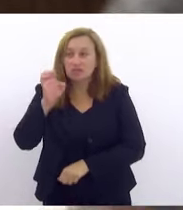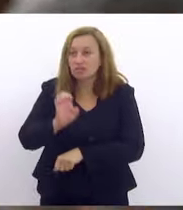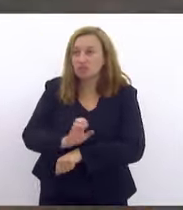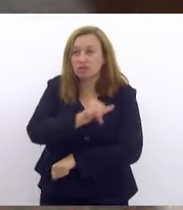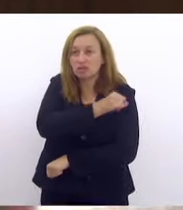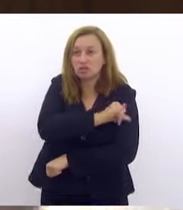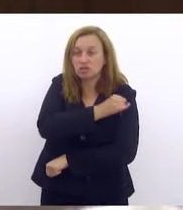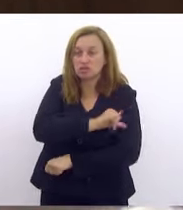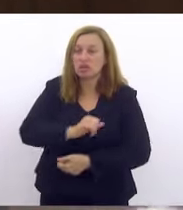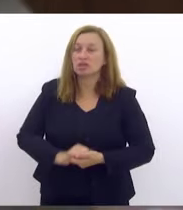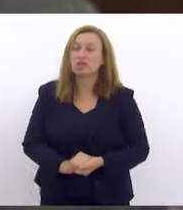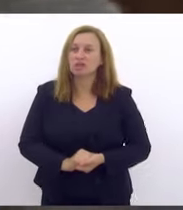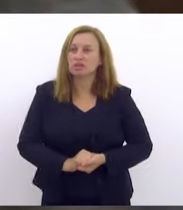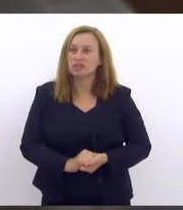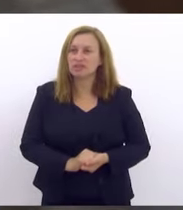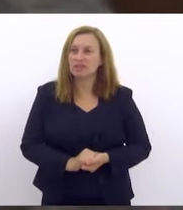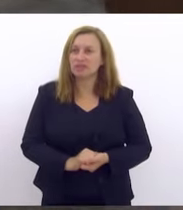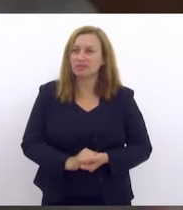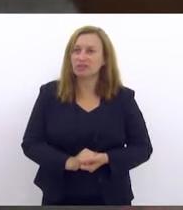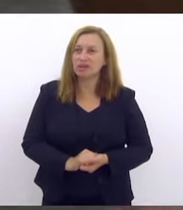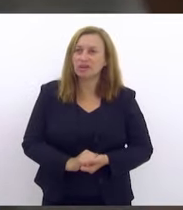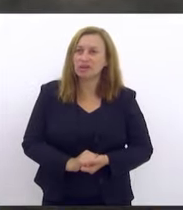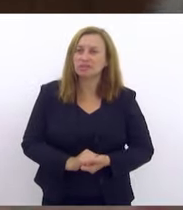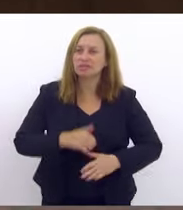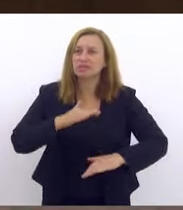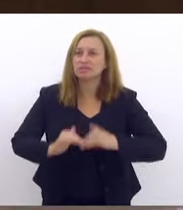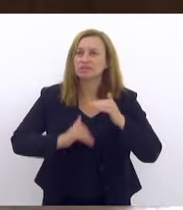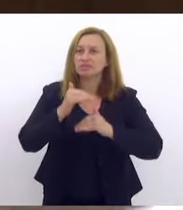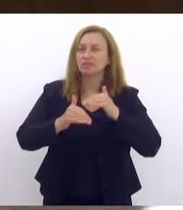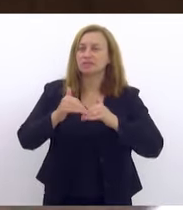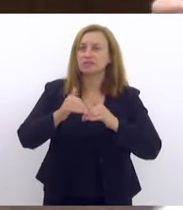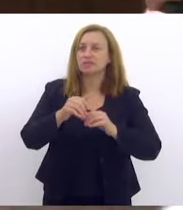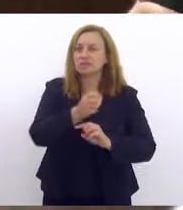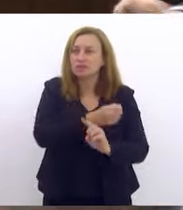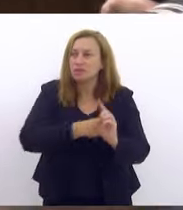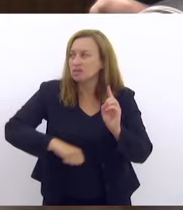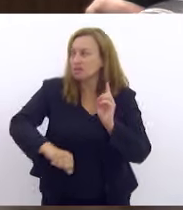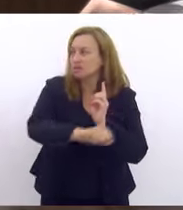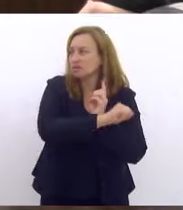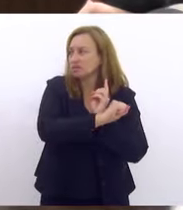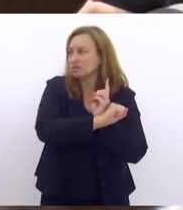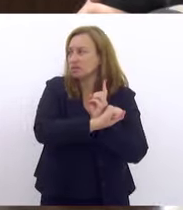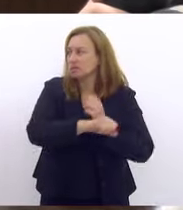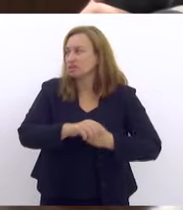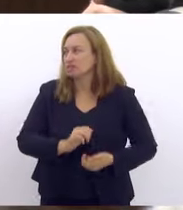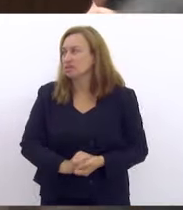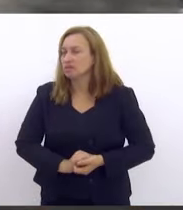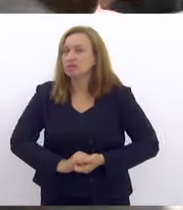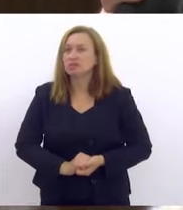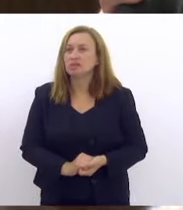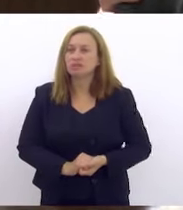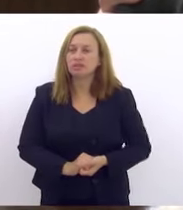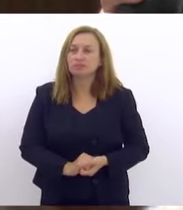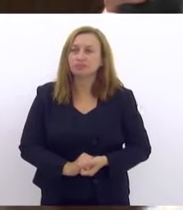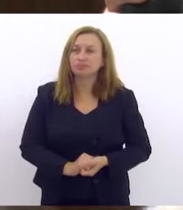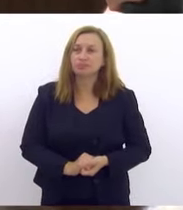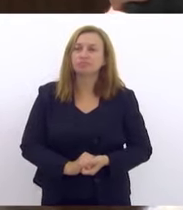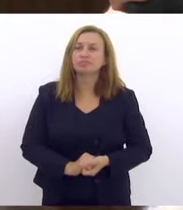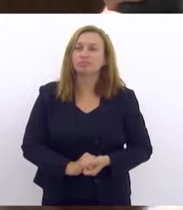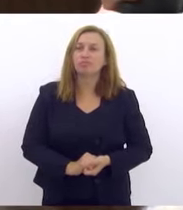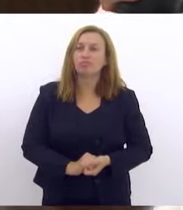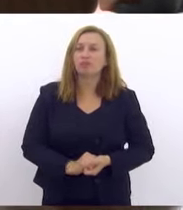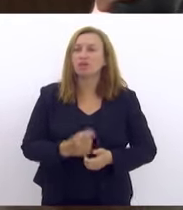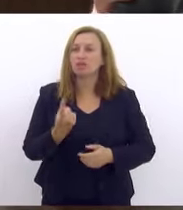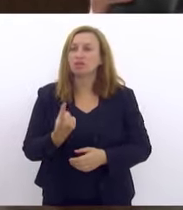Rio de Janeiro, apontados no Plano Estratégico de Desenvolvimento Econômico e Social, melhorando a nossa inserção na cadeia global de valor,